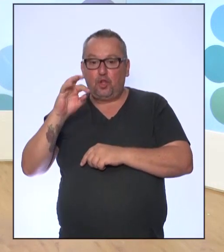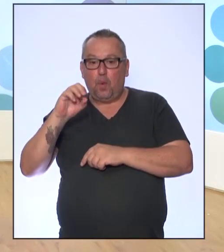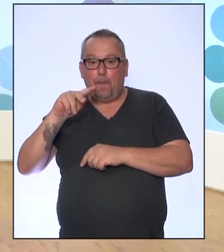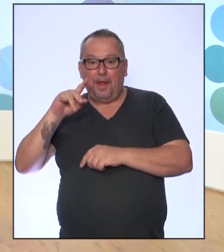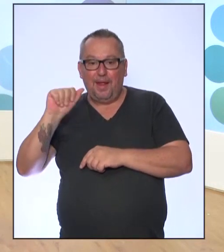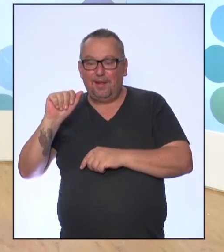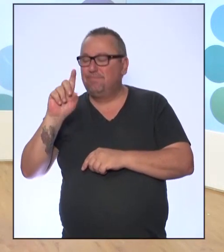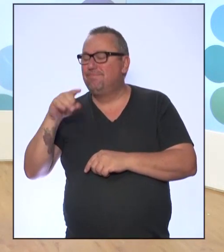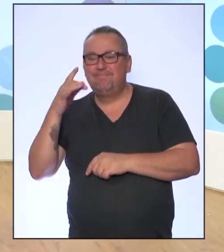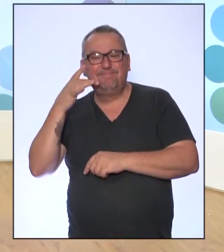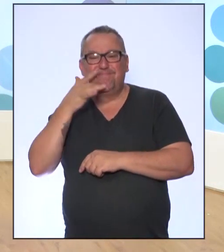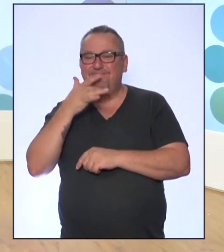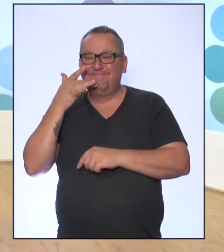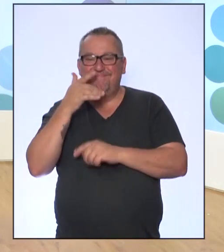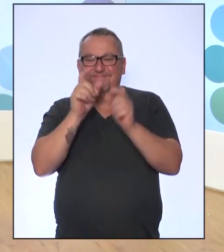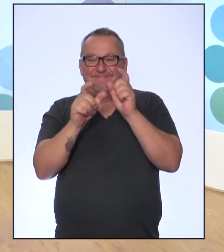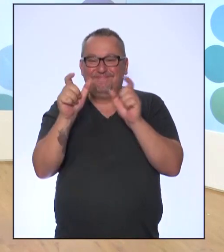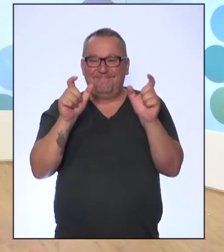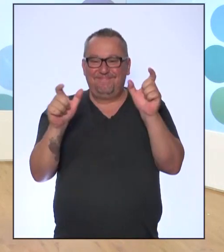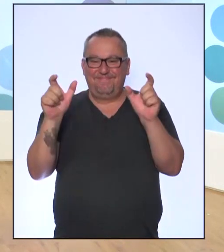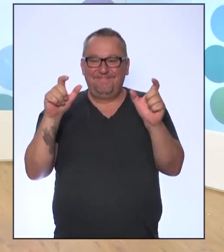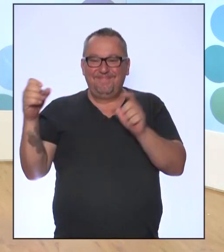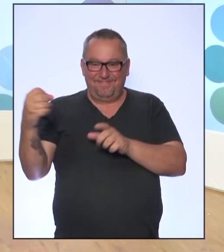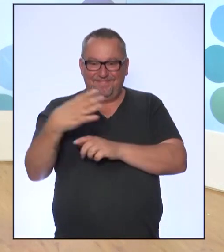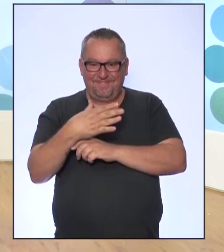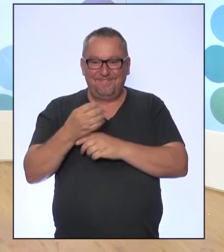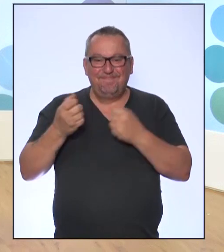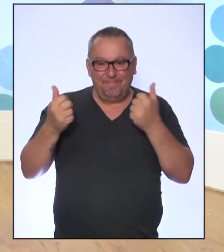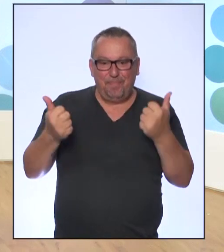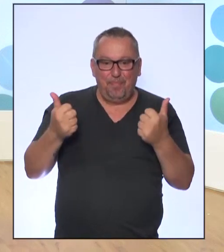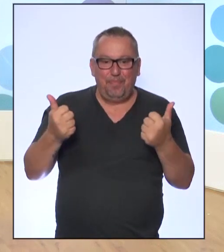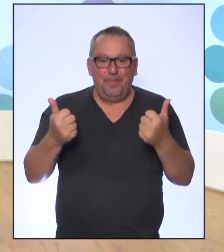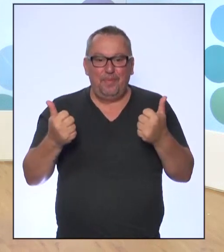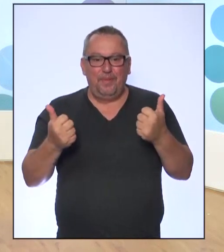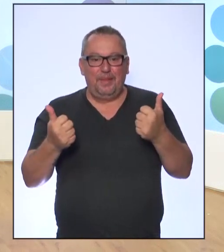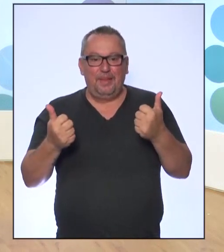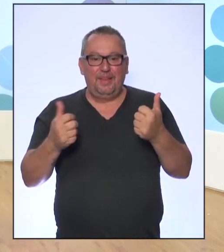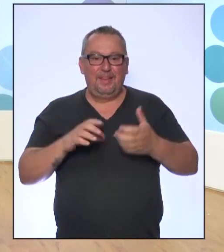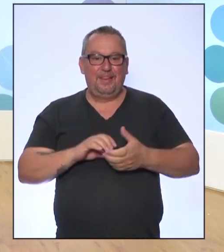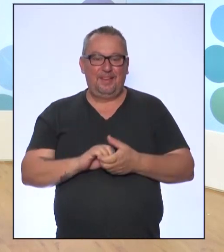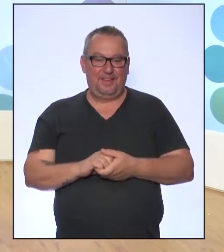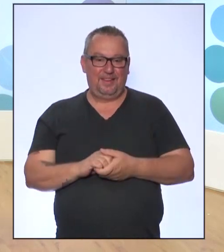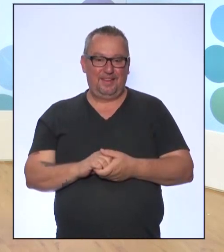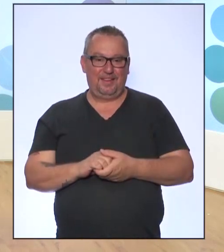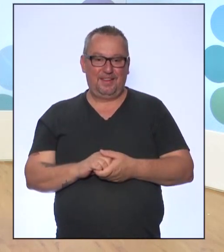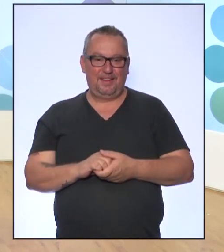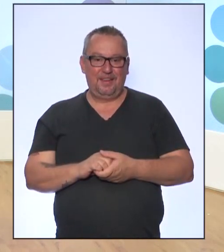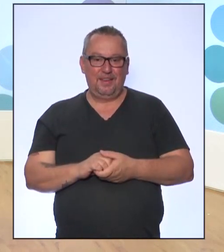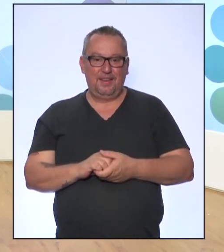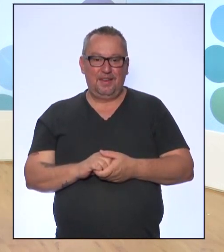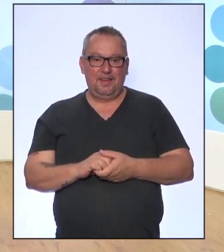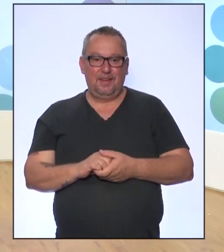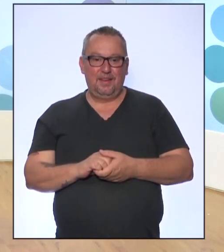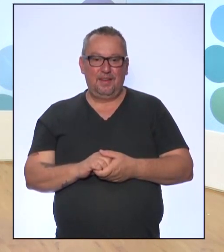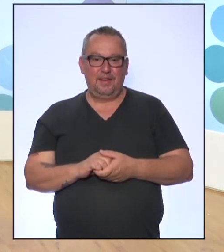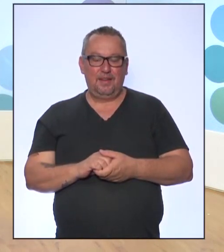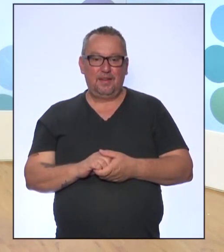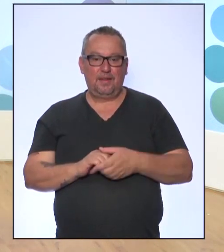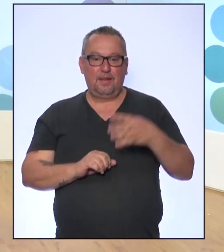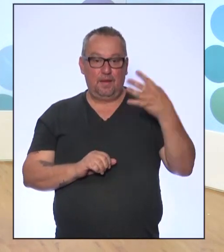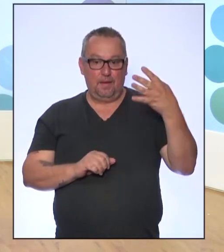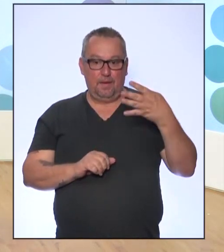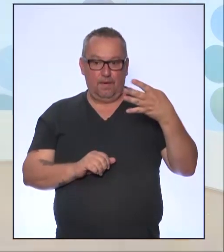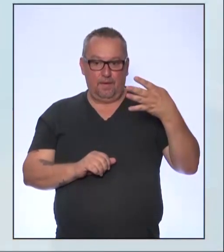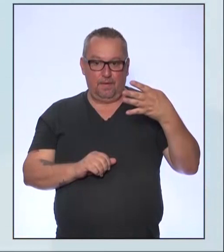Uma delícia. Uma delícia. Tudo bem? Vamos lá. 4. A quarta questão.